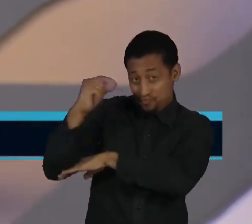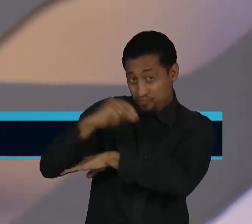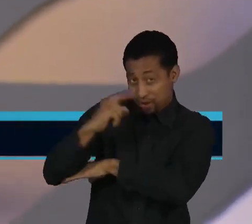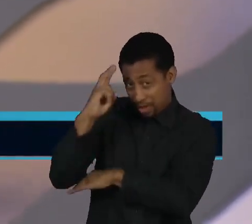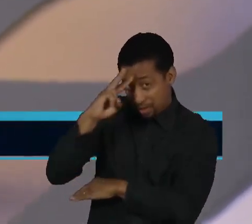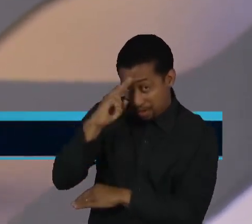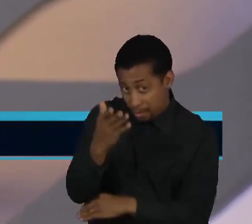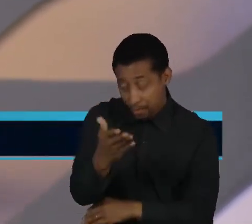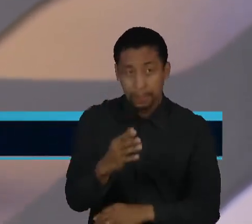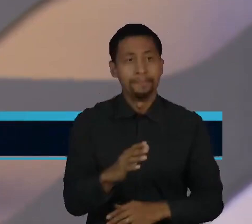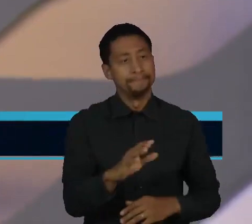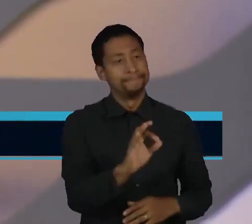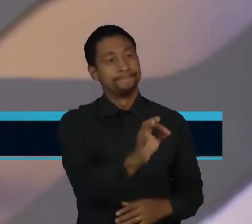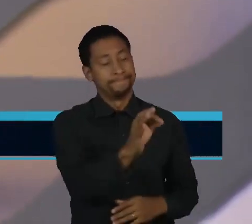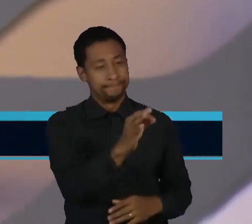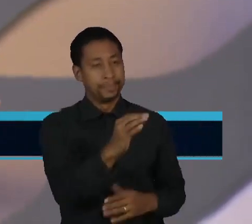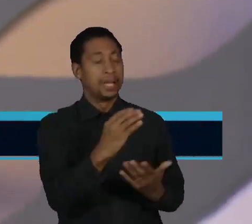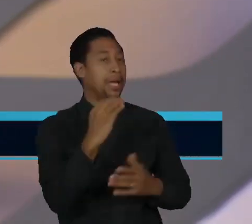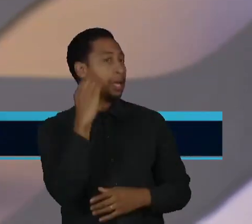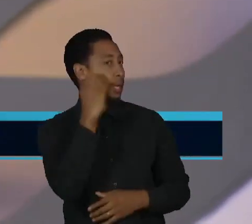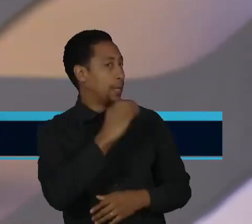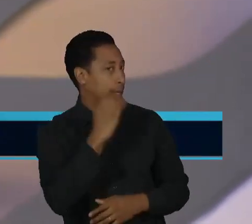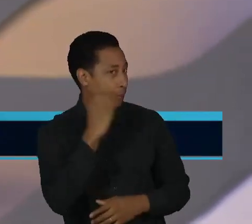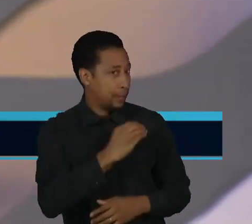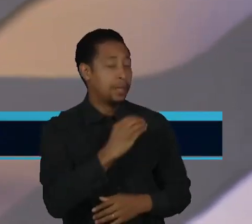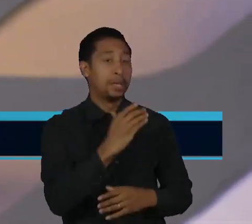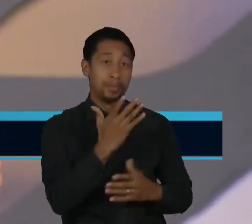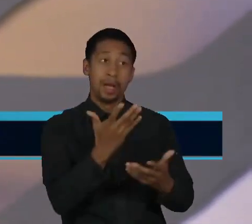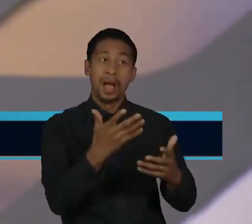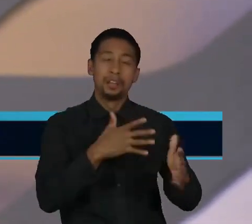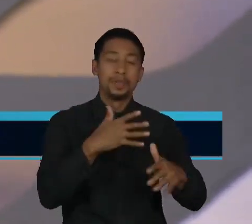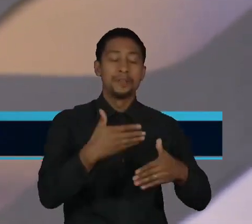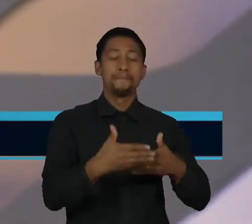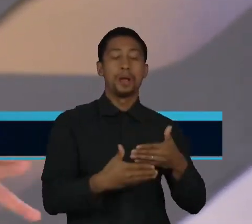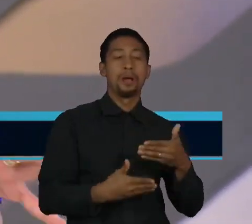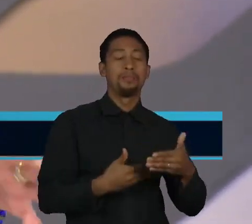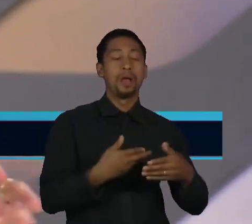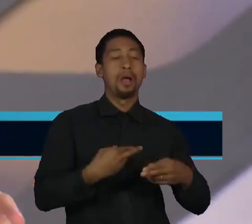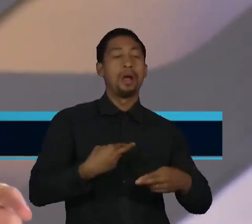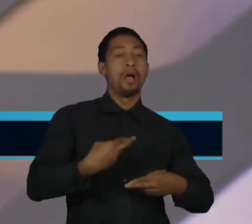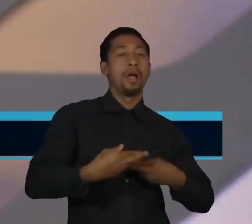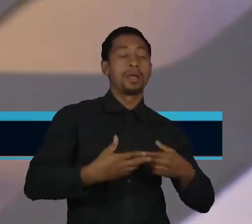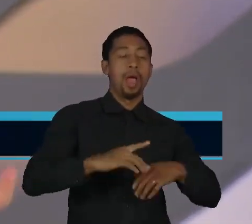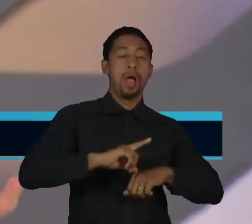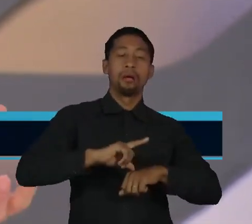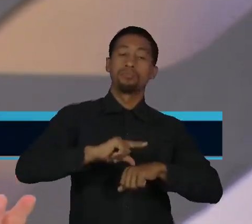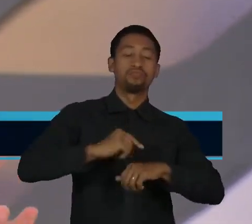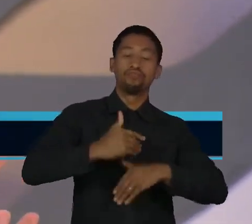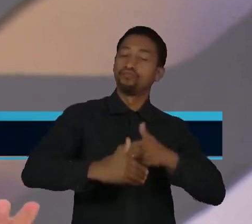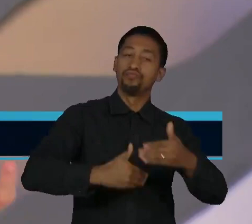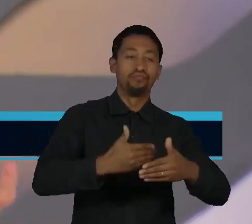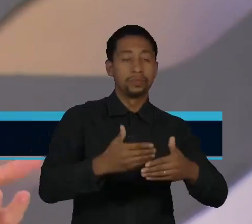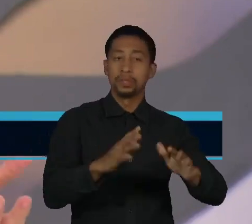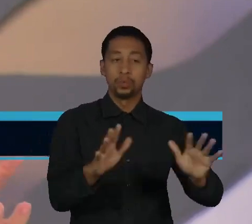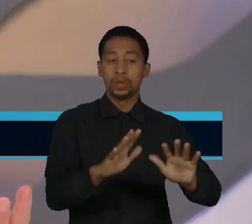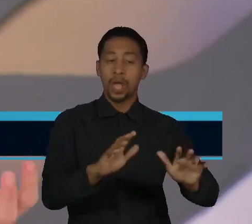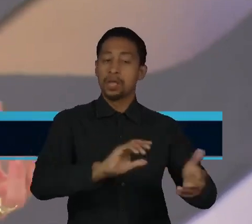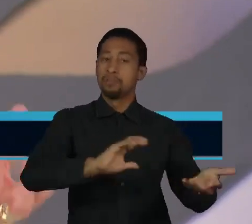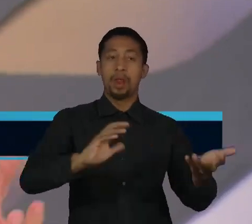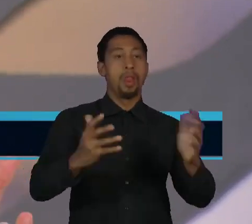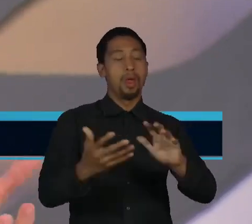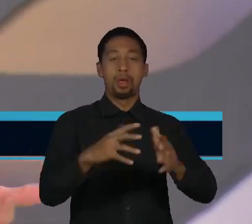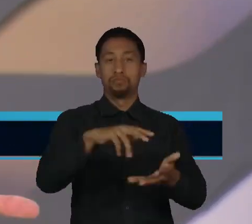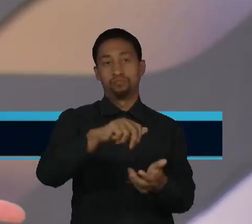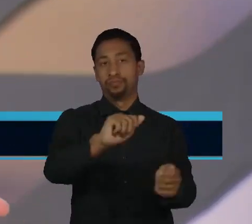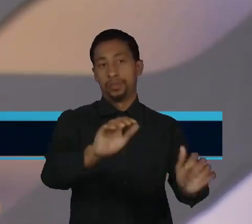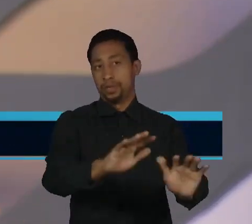Arábia Saudita, sempre ali tentando atrasar a transição energética. No caso, as pessoas, os lobbies que defendem os combustíveis fósseis, eles